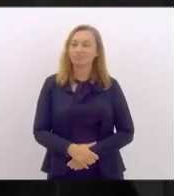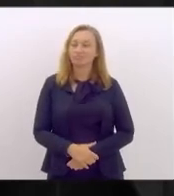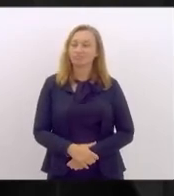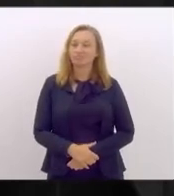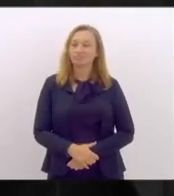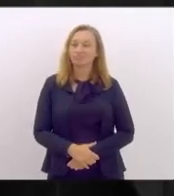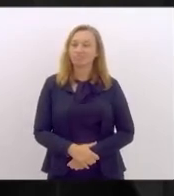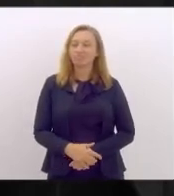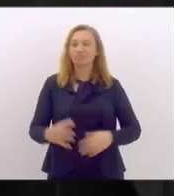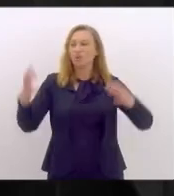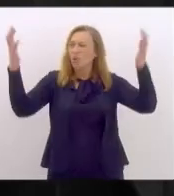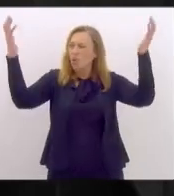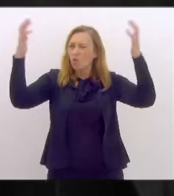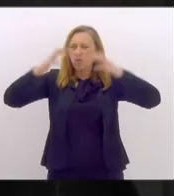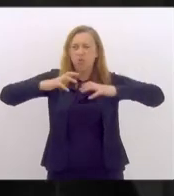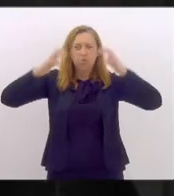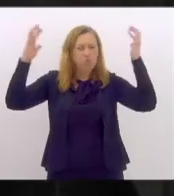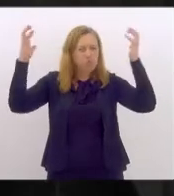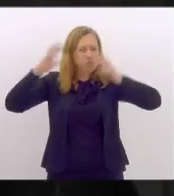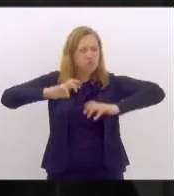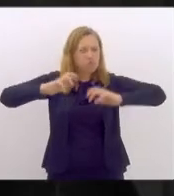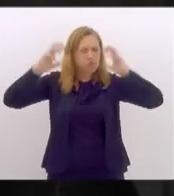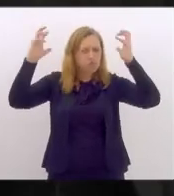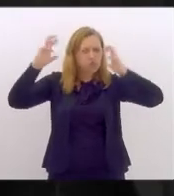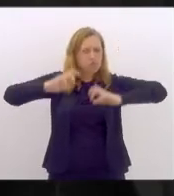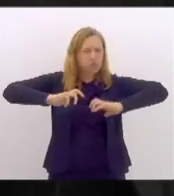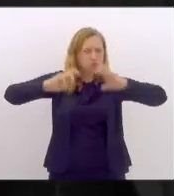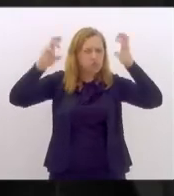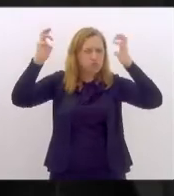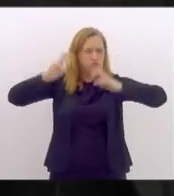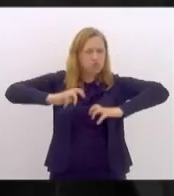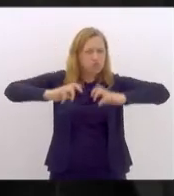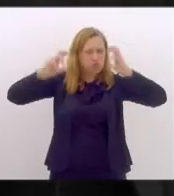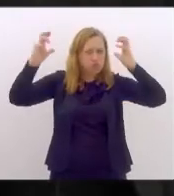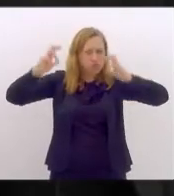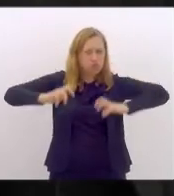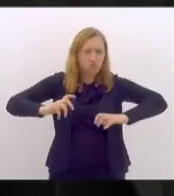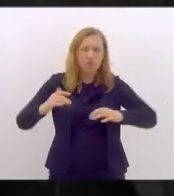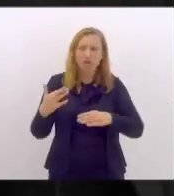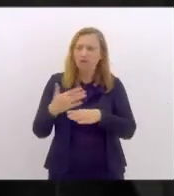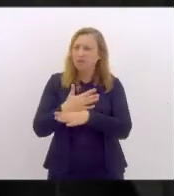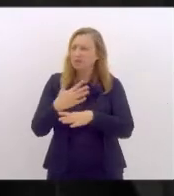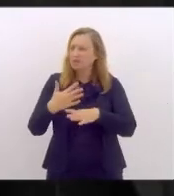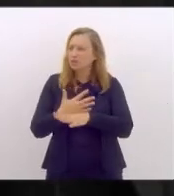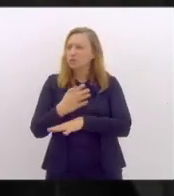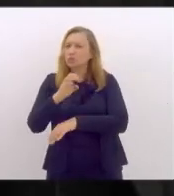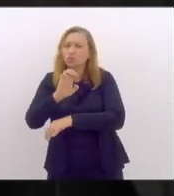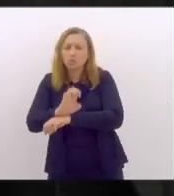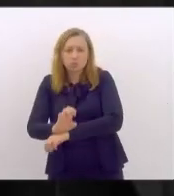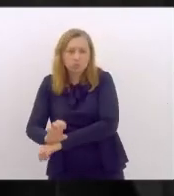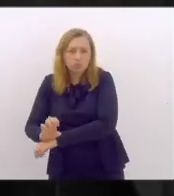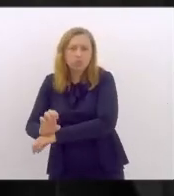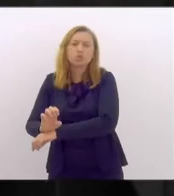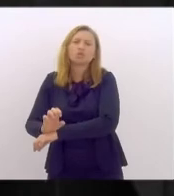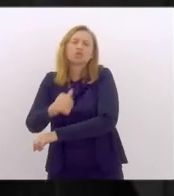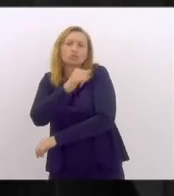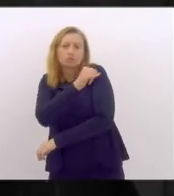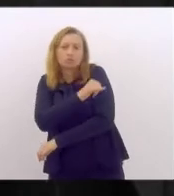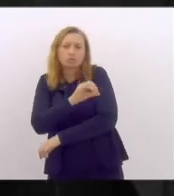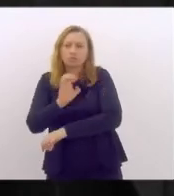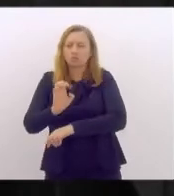chuvas reais caem pela cidade e pelo Estado do Rio de